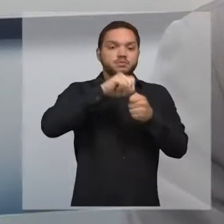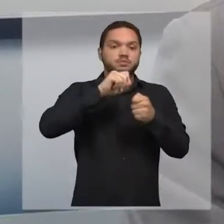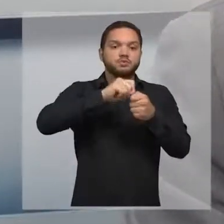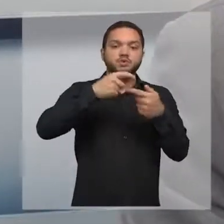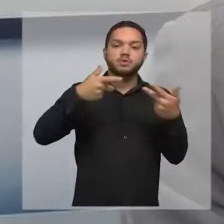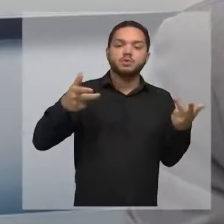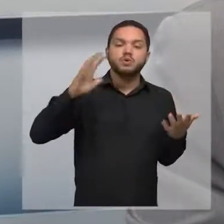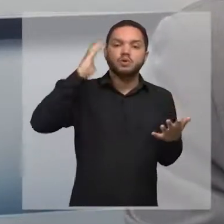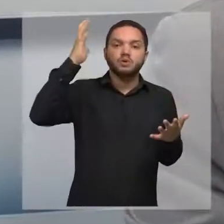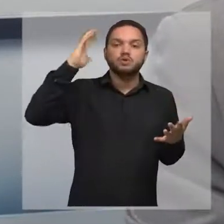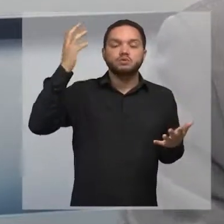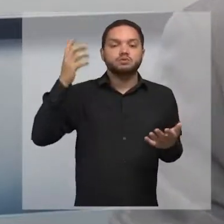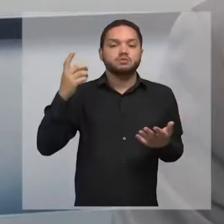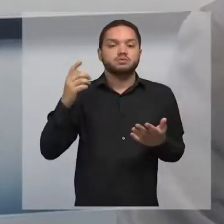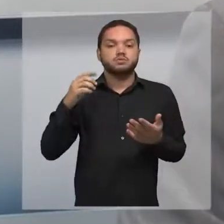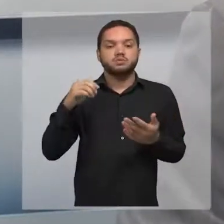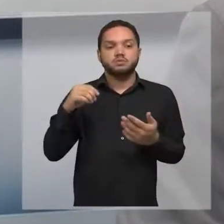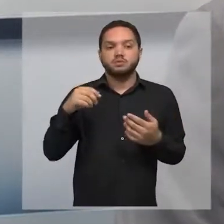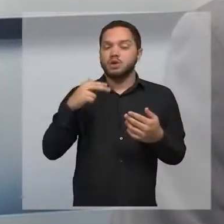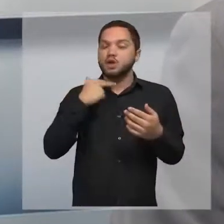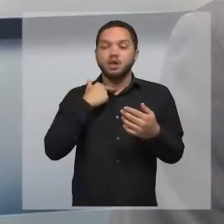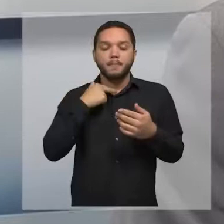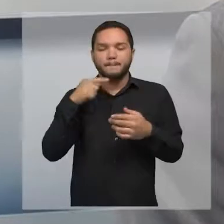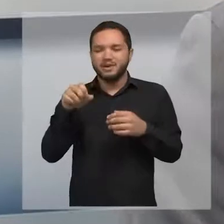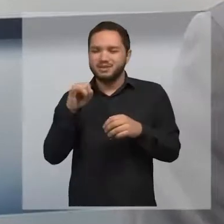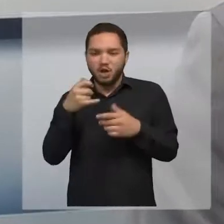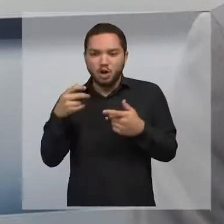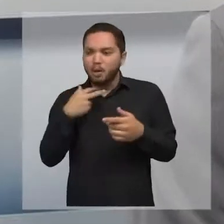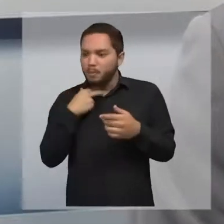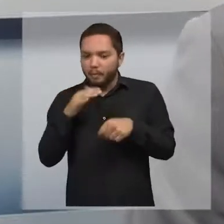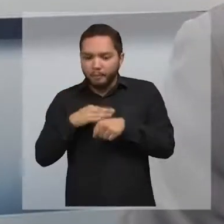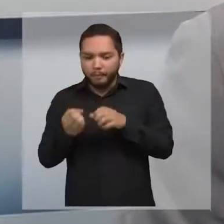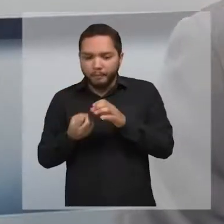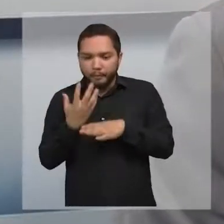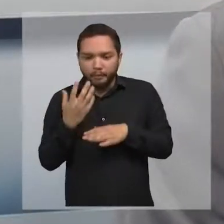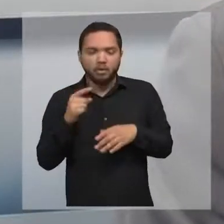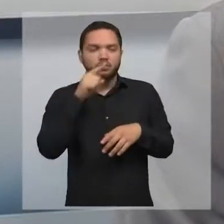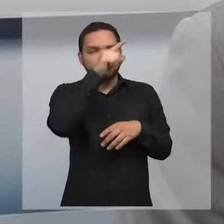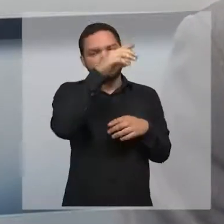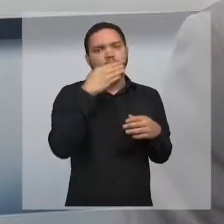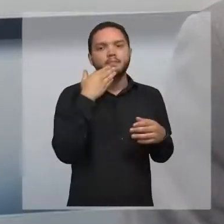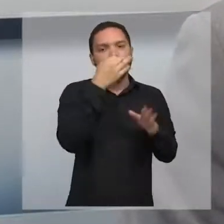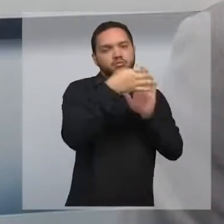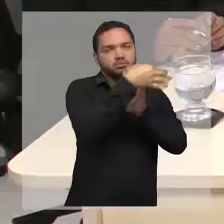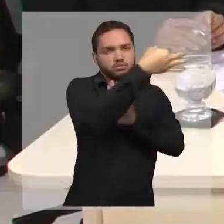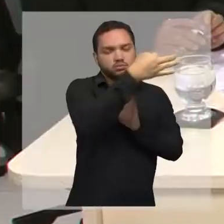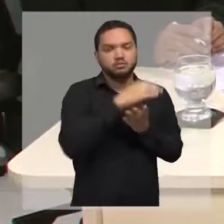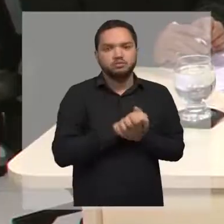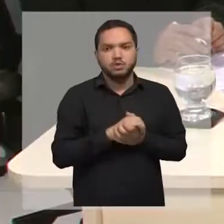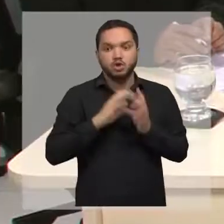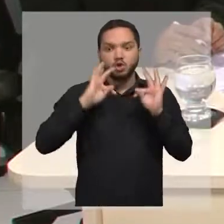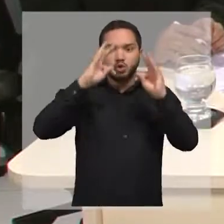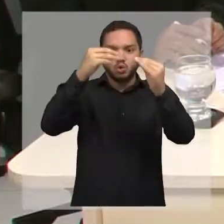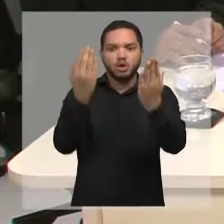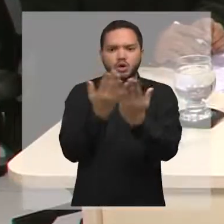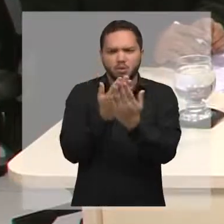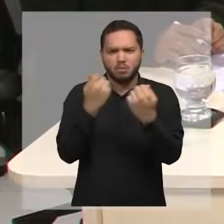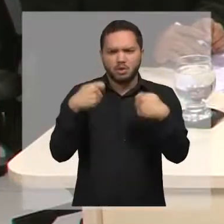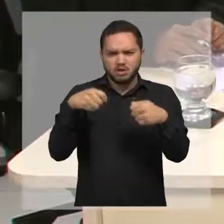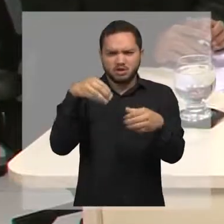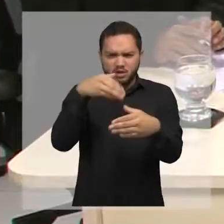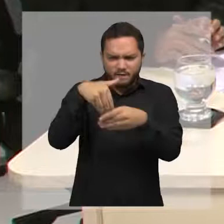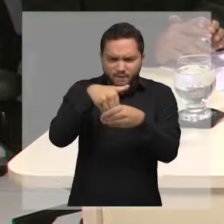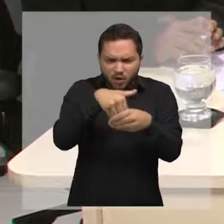Executivo realizar aquelas demandas que o legislador não pode por si só realizar. Todos os requerimentos, eles vão ao plenário?